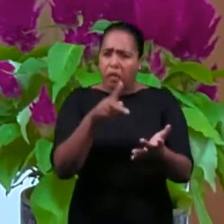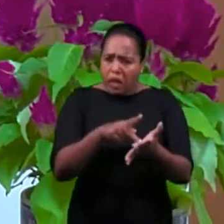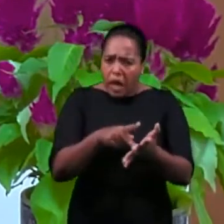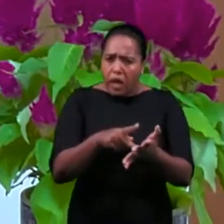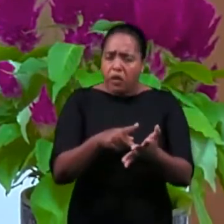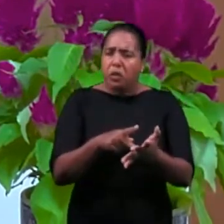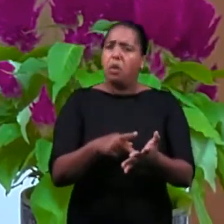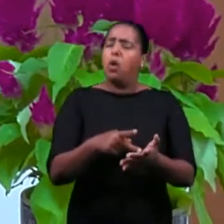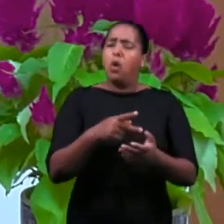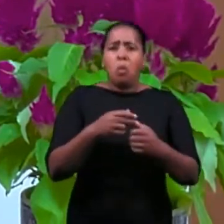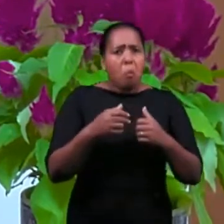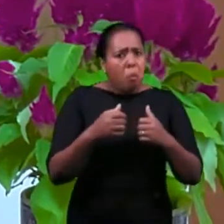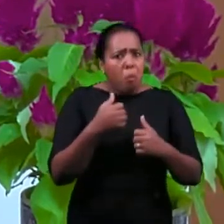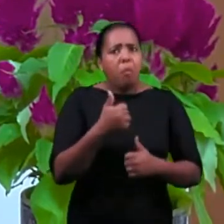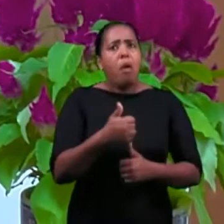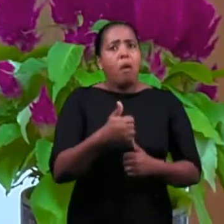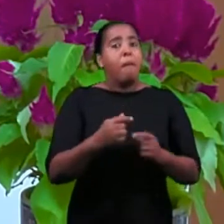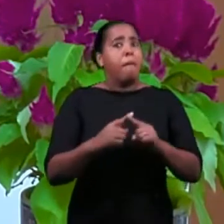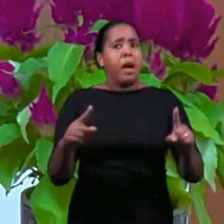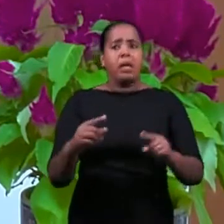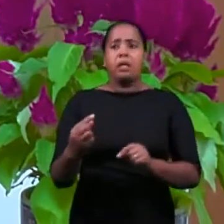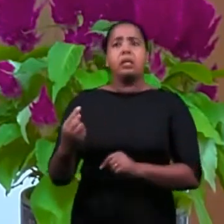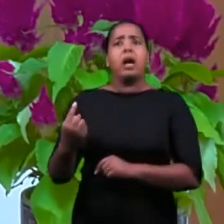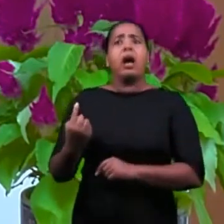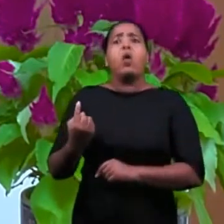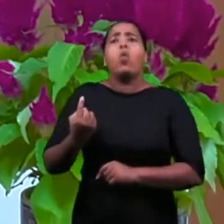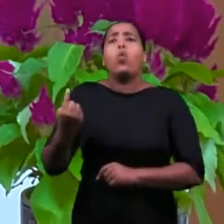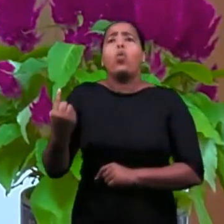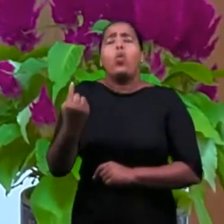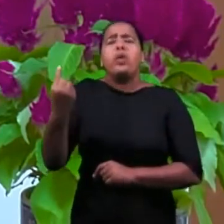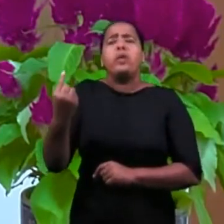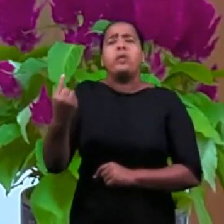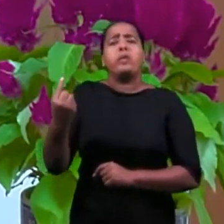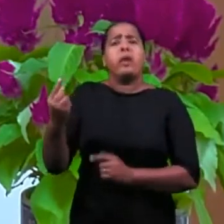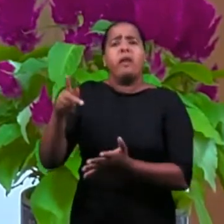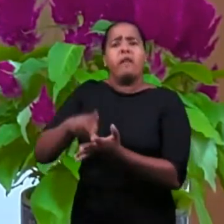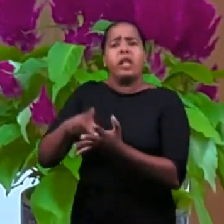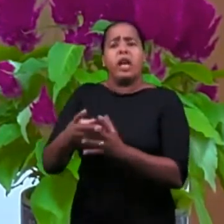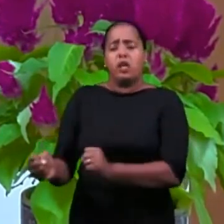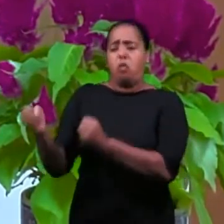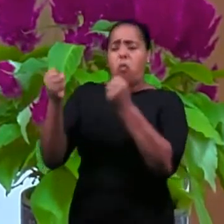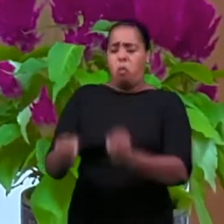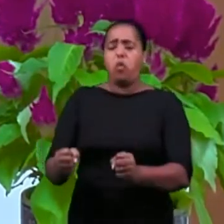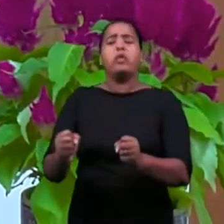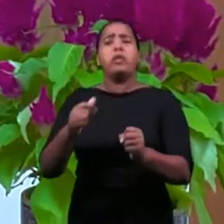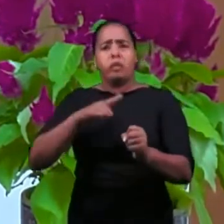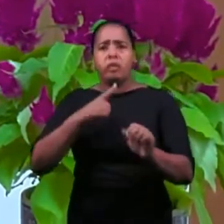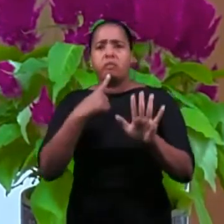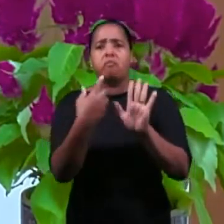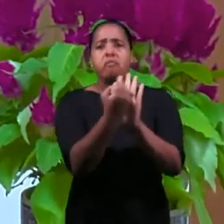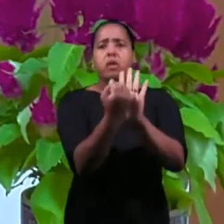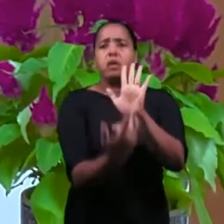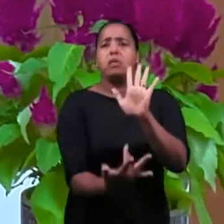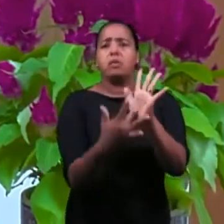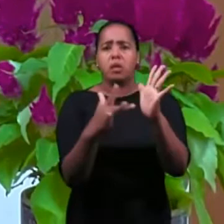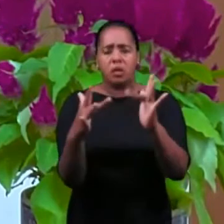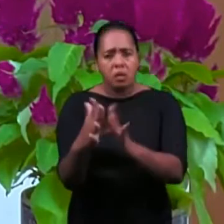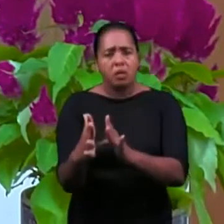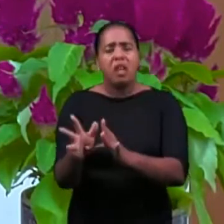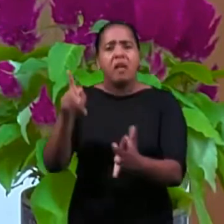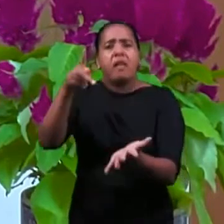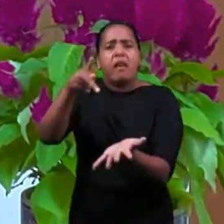crer. Mas a única verdade é a verdade do poder que há no sangue de Jesus. Aquela verdade que nós